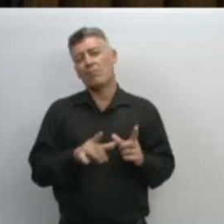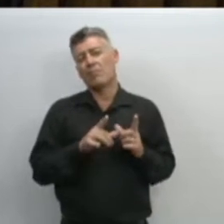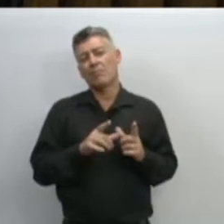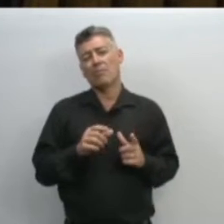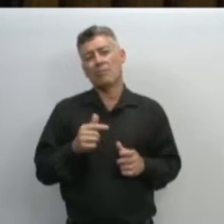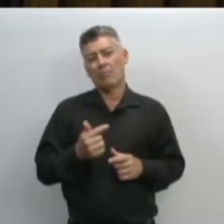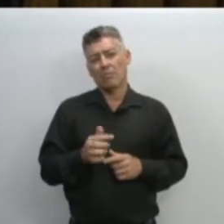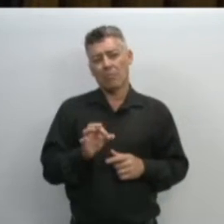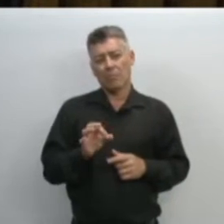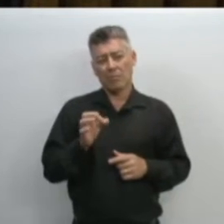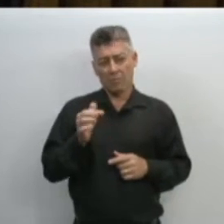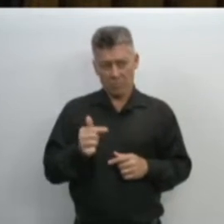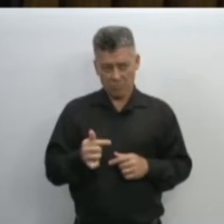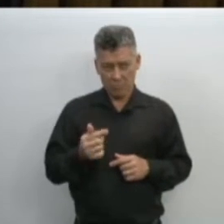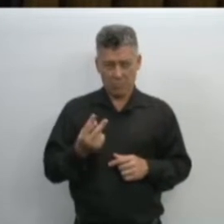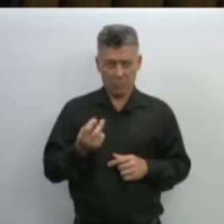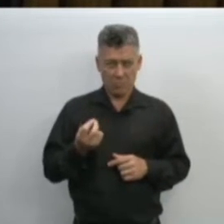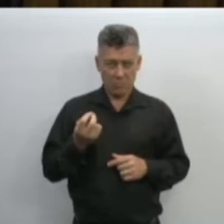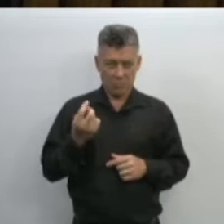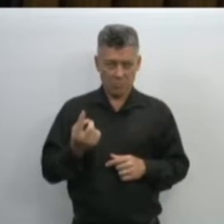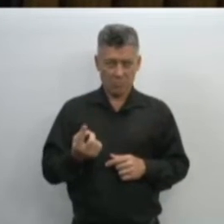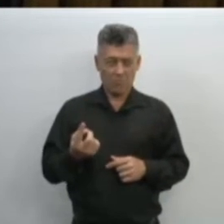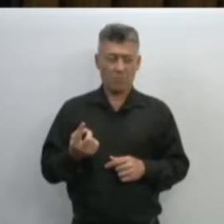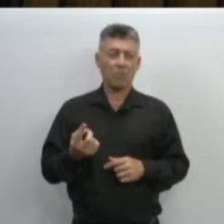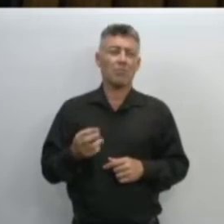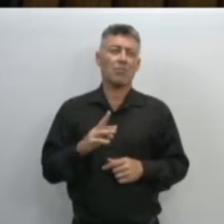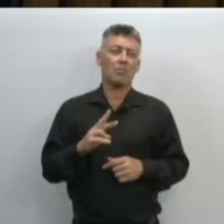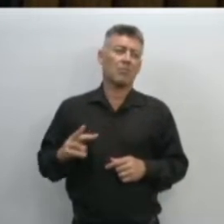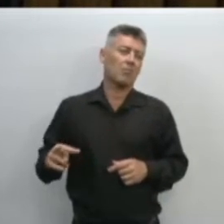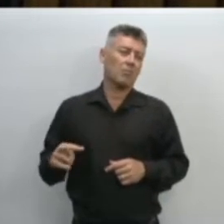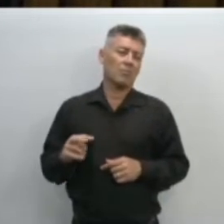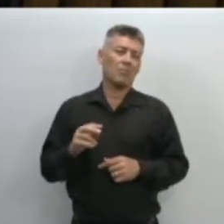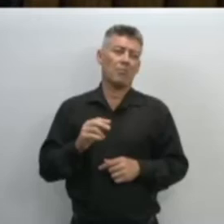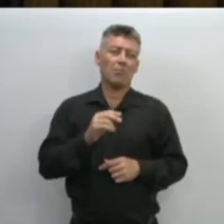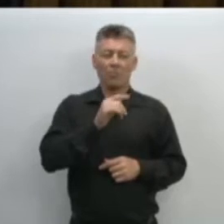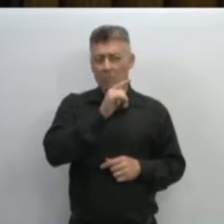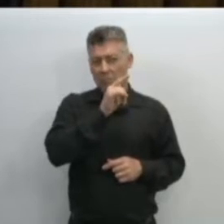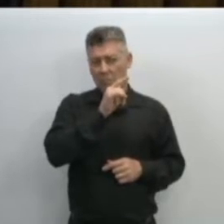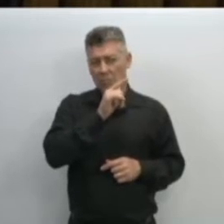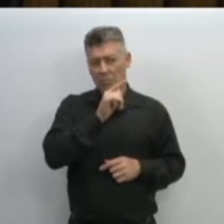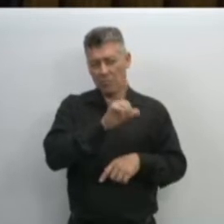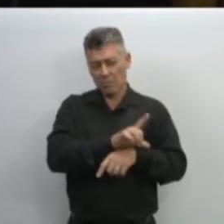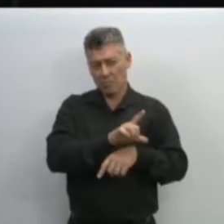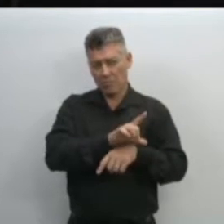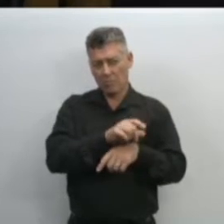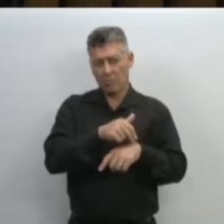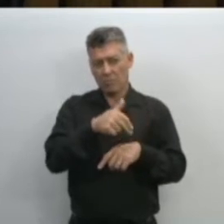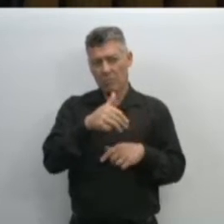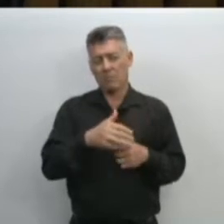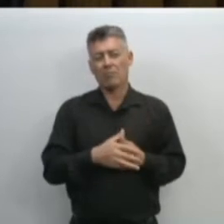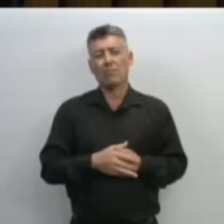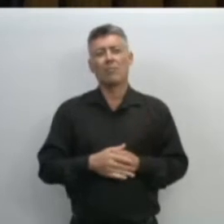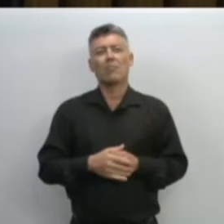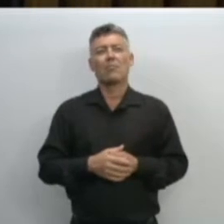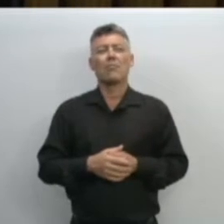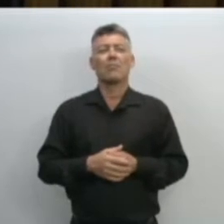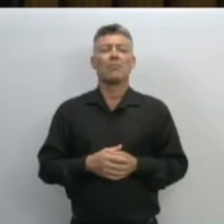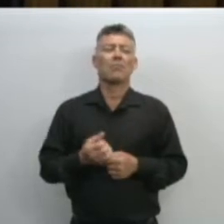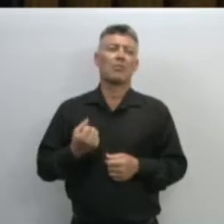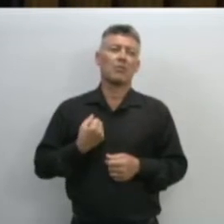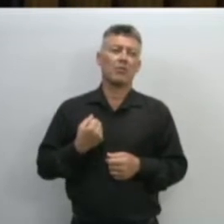número 707-2021, de autoria do vereador Luciano Nascimento, foi aprovado por unanimidade em primeira discussão. Projeto de lei